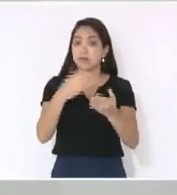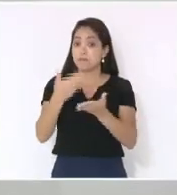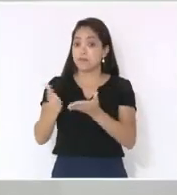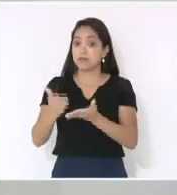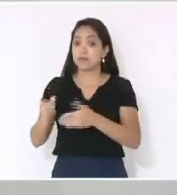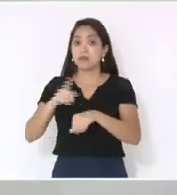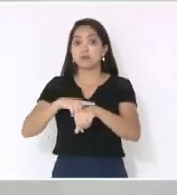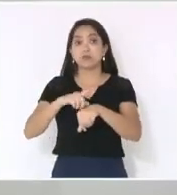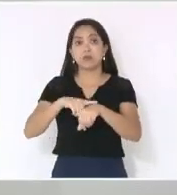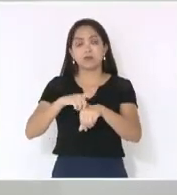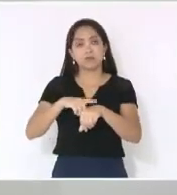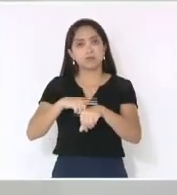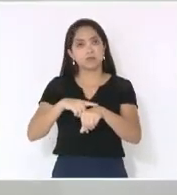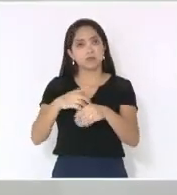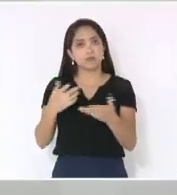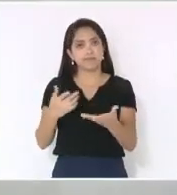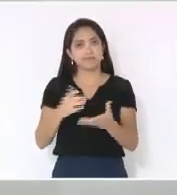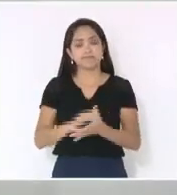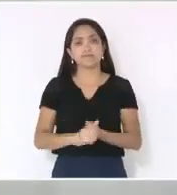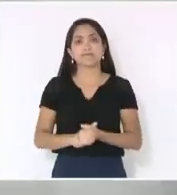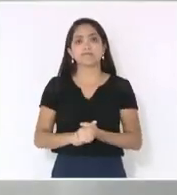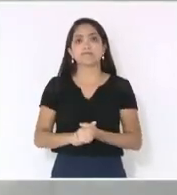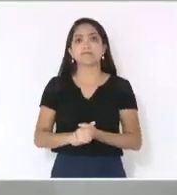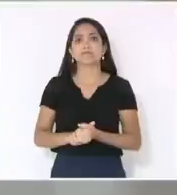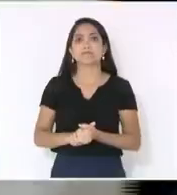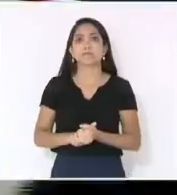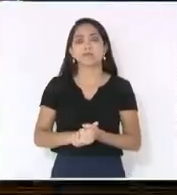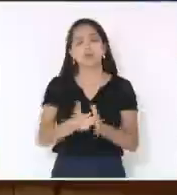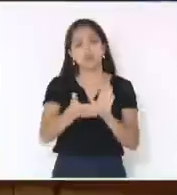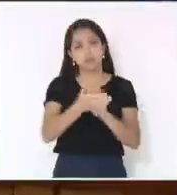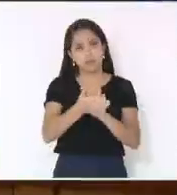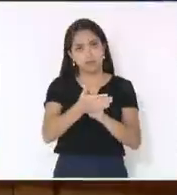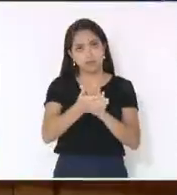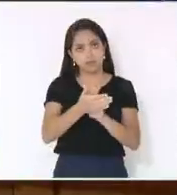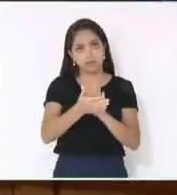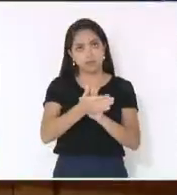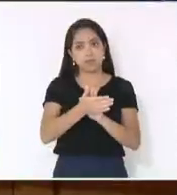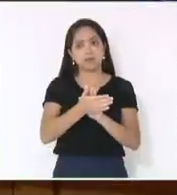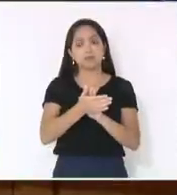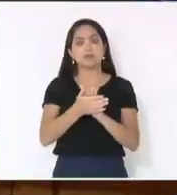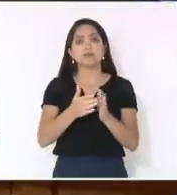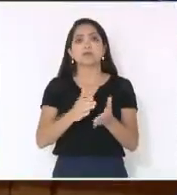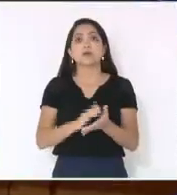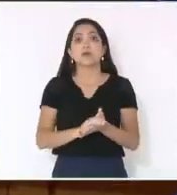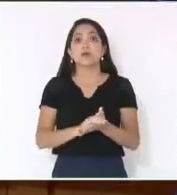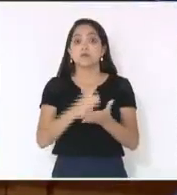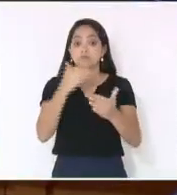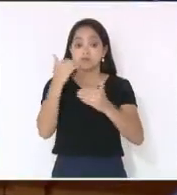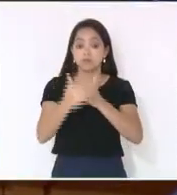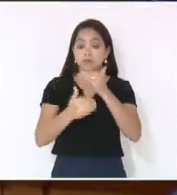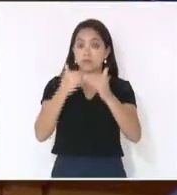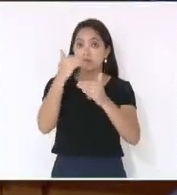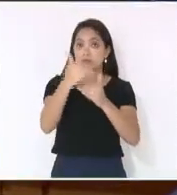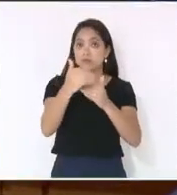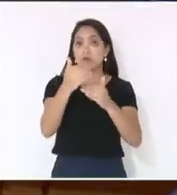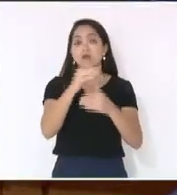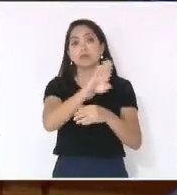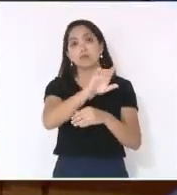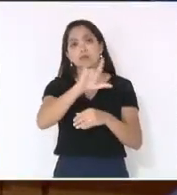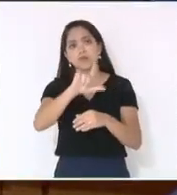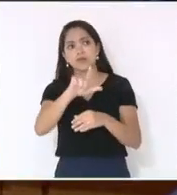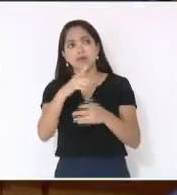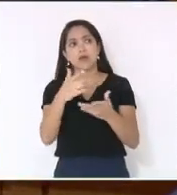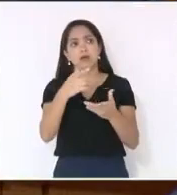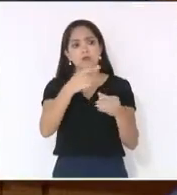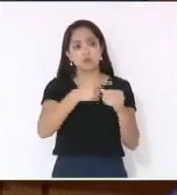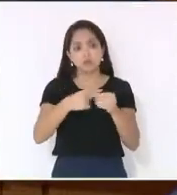perdendo dinheiro. Deputado Ismael. Deputado Darcy, parabéns pela sua intervenção. De fato, estamos avançando em Blumenau e também a Grande Florianópolis.